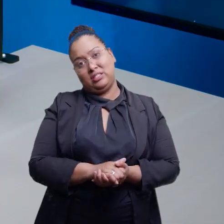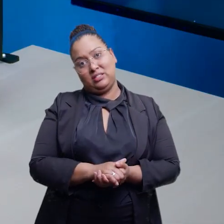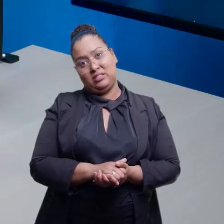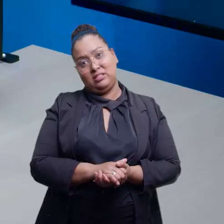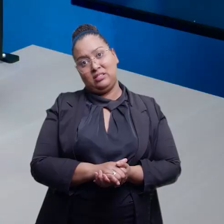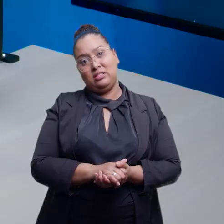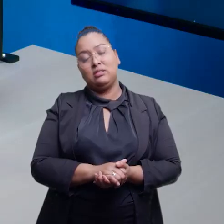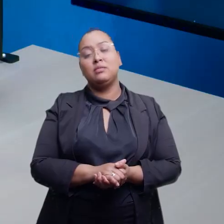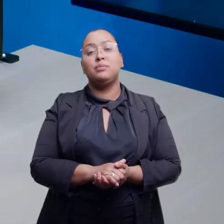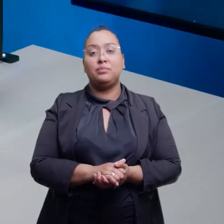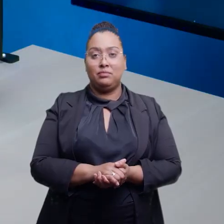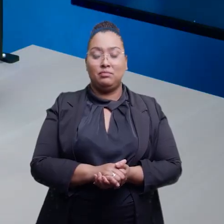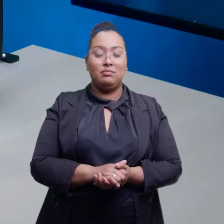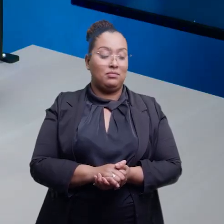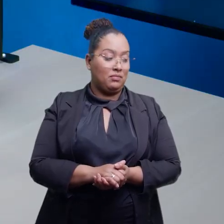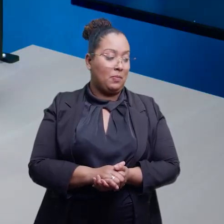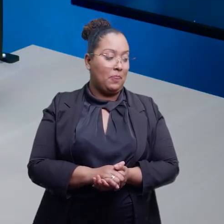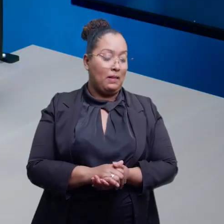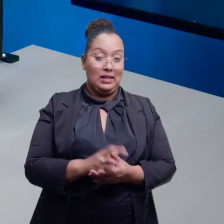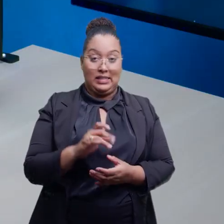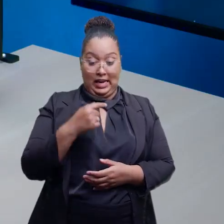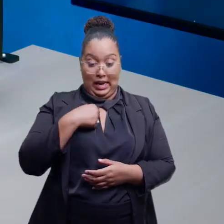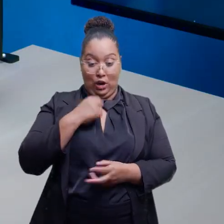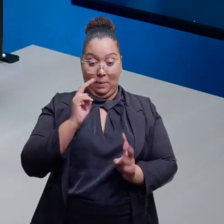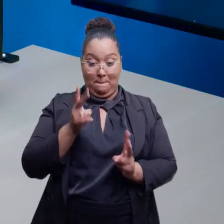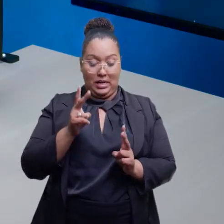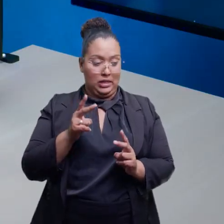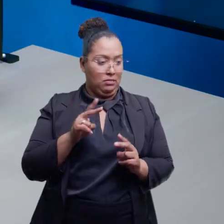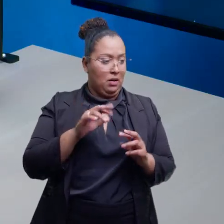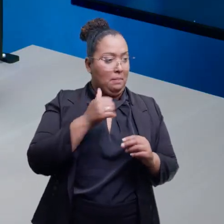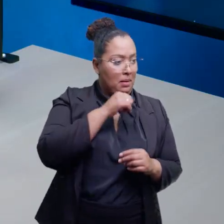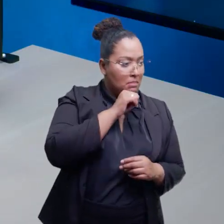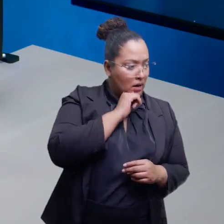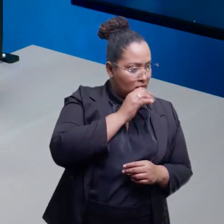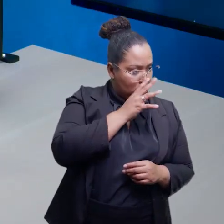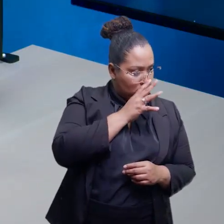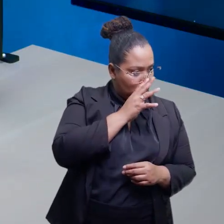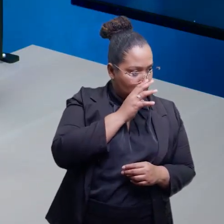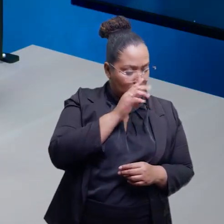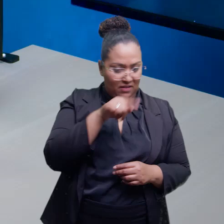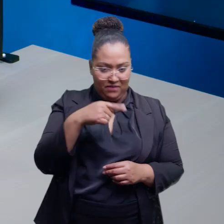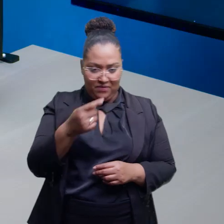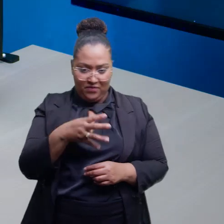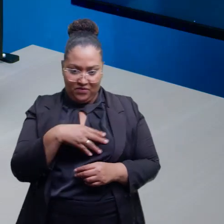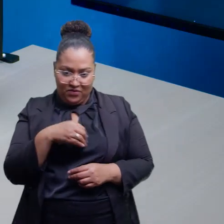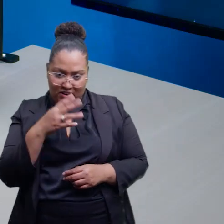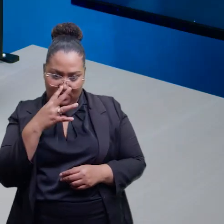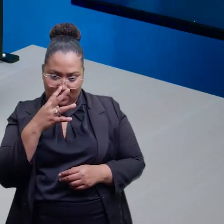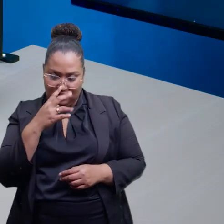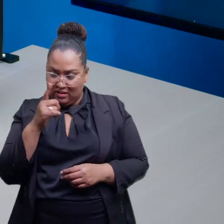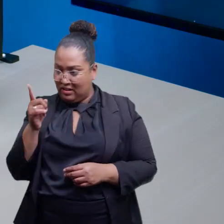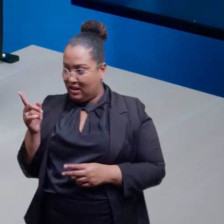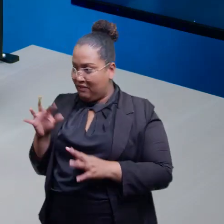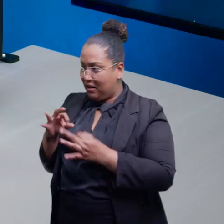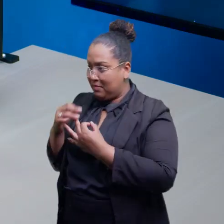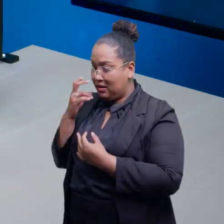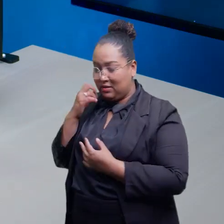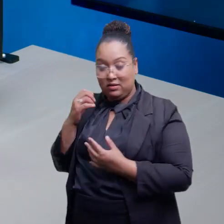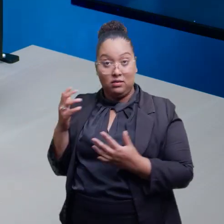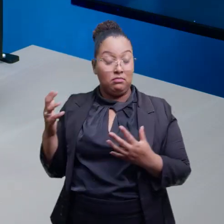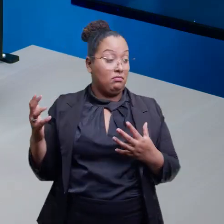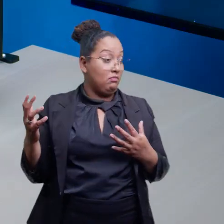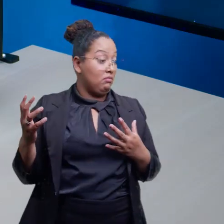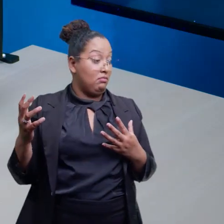quando você trabalha dos dois, a mesma pessoa atuando num processo por um lado, no outro processo por outro lado, é